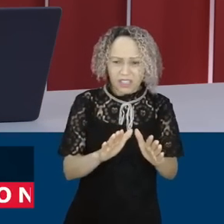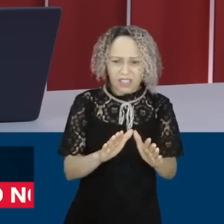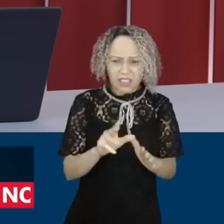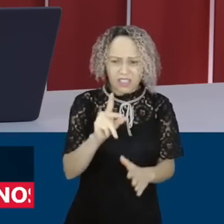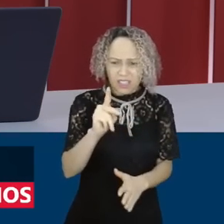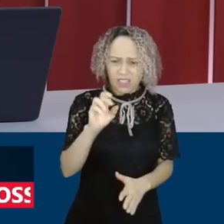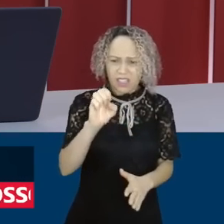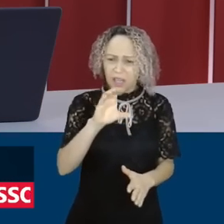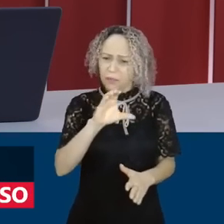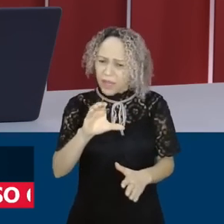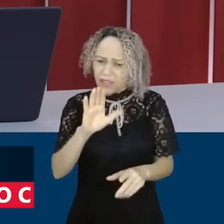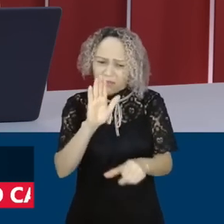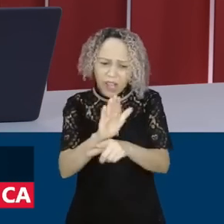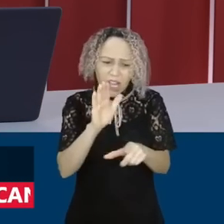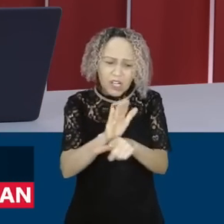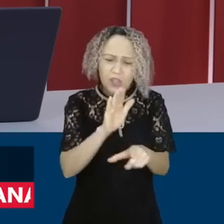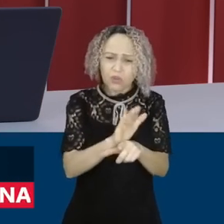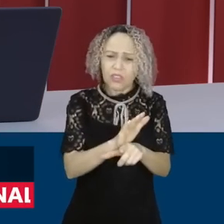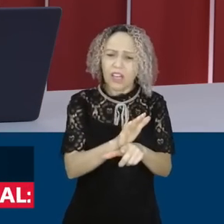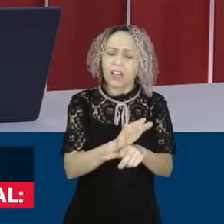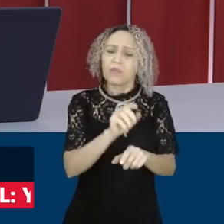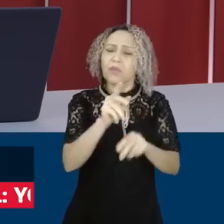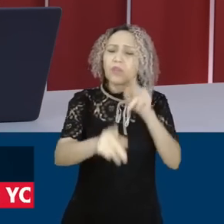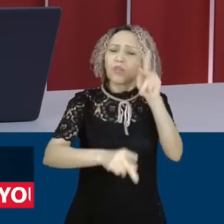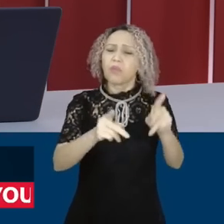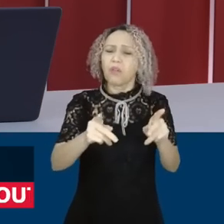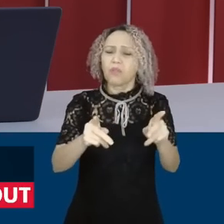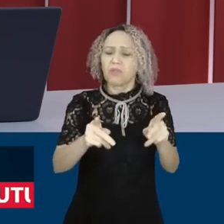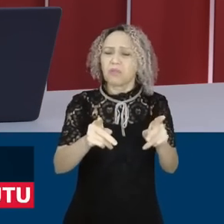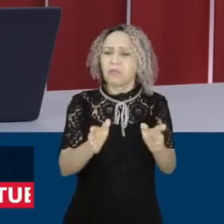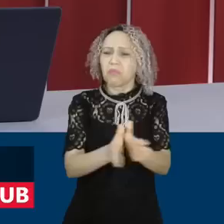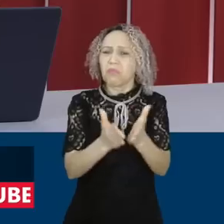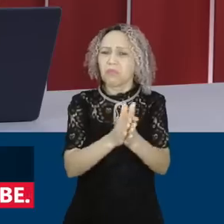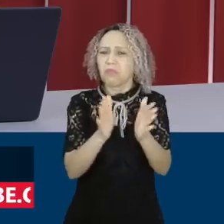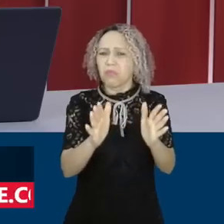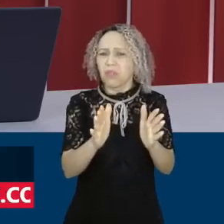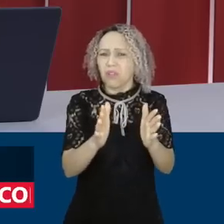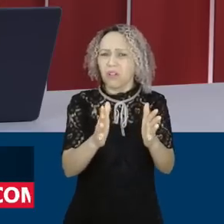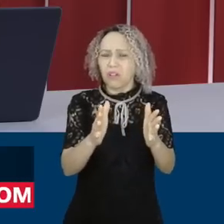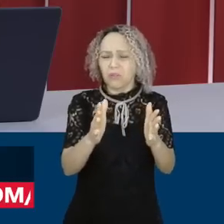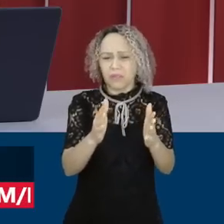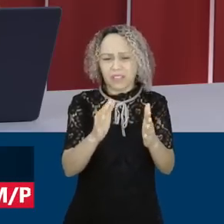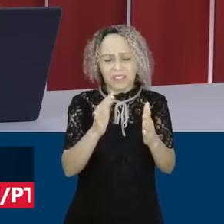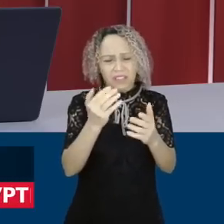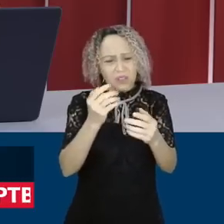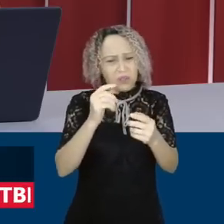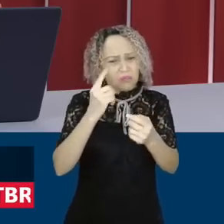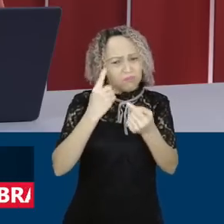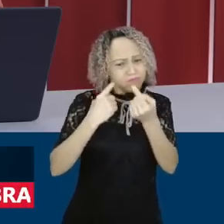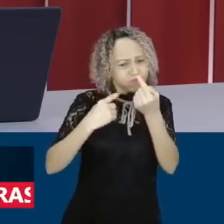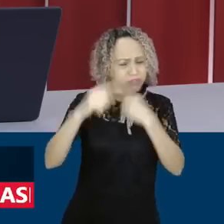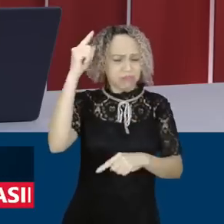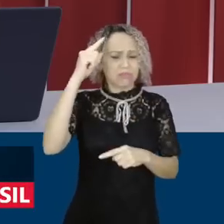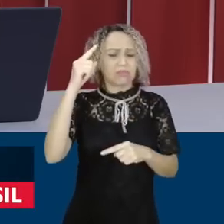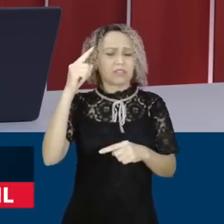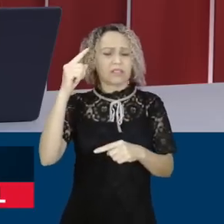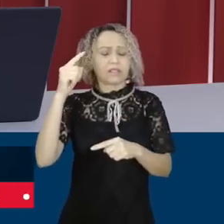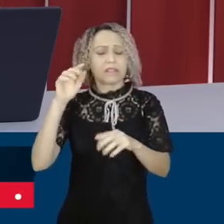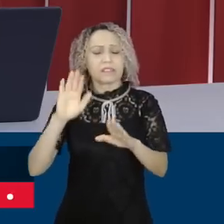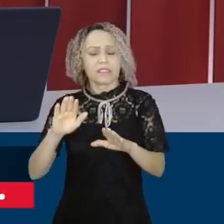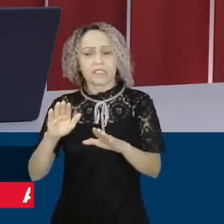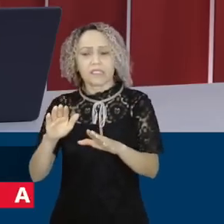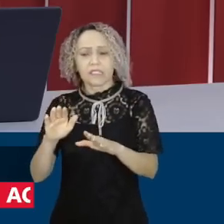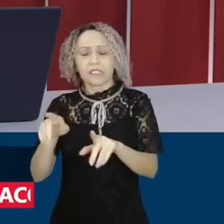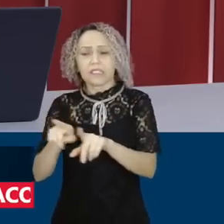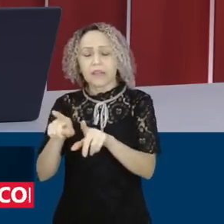famílias mais vulneráveis, a PEC também vai estimular a economia. Então tem essa questão fiscal, tem o estímulo à economia e também o